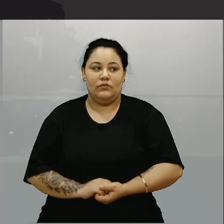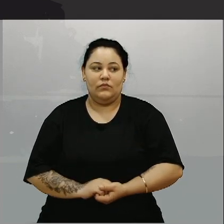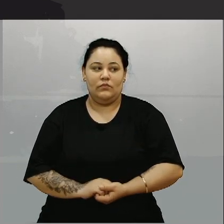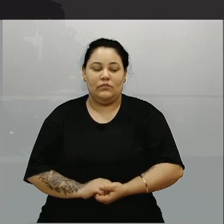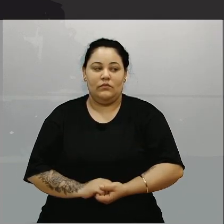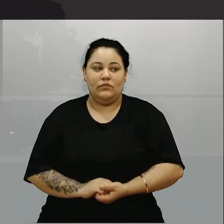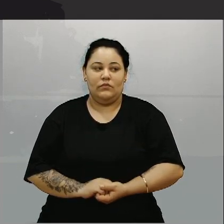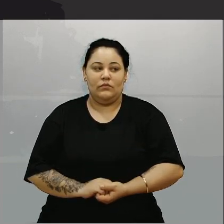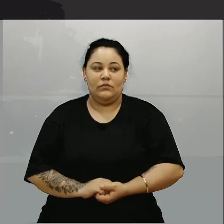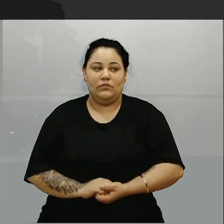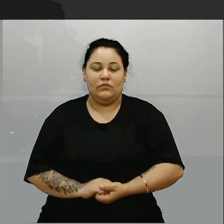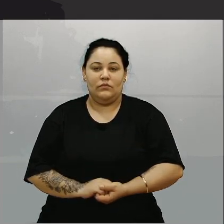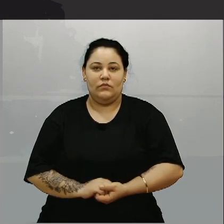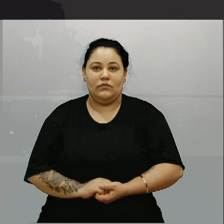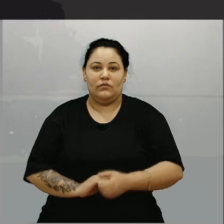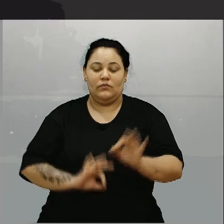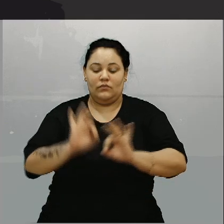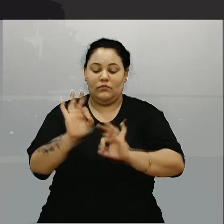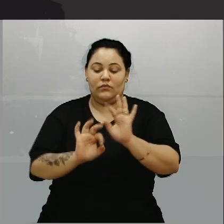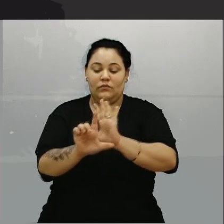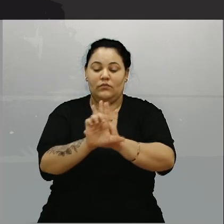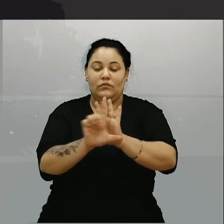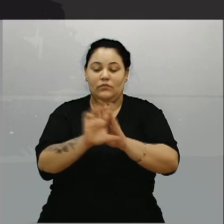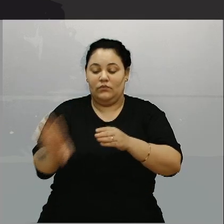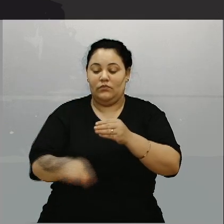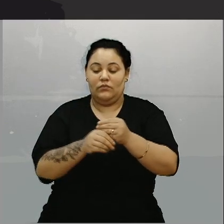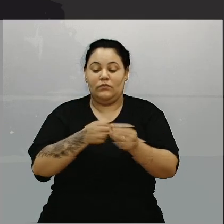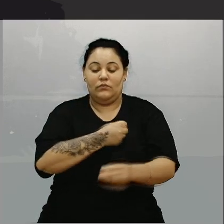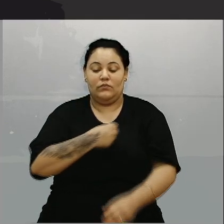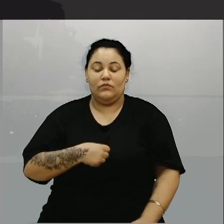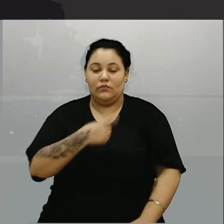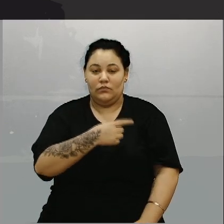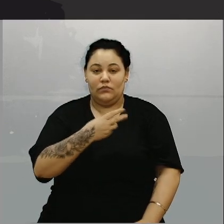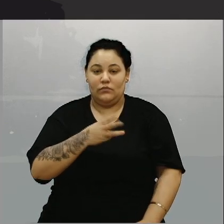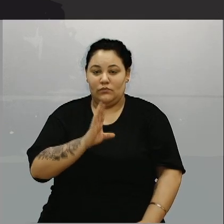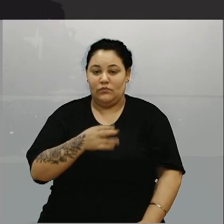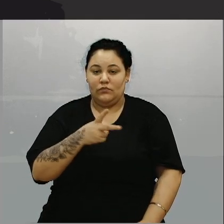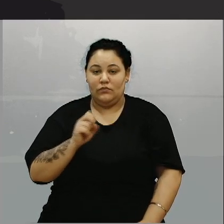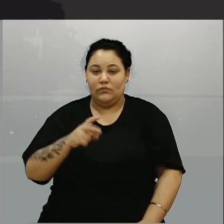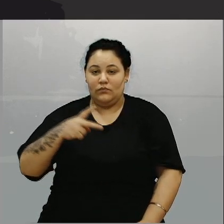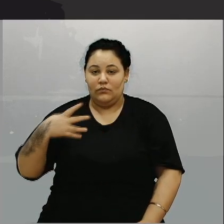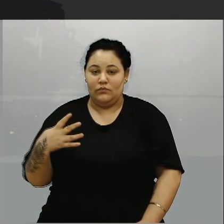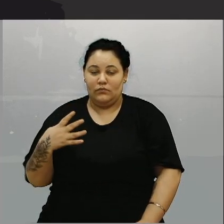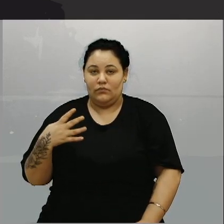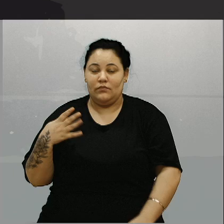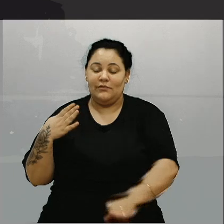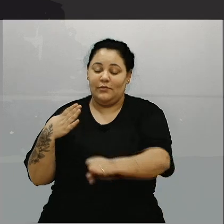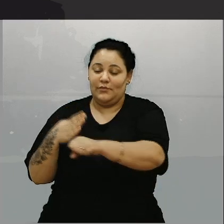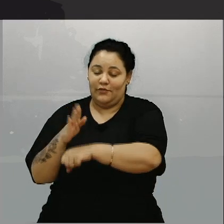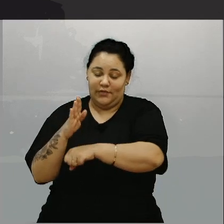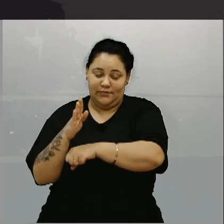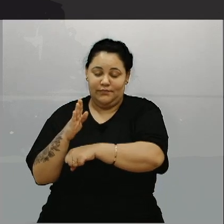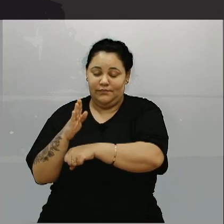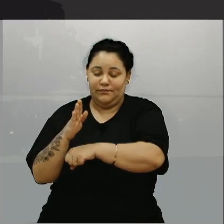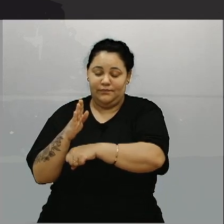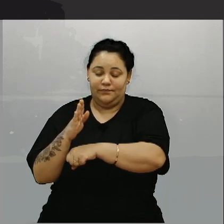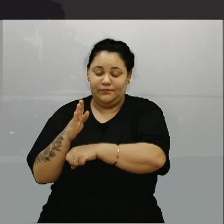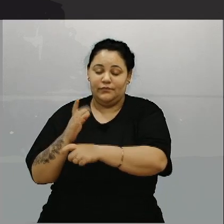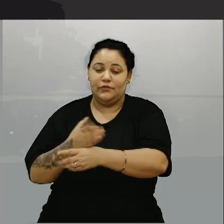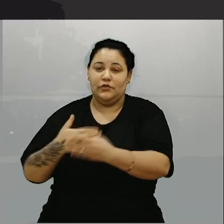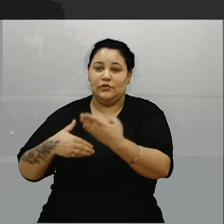votação o projeto de lei complementar número 133/2022 foi aprovado por